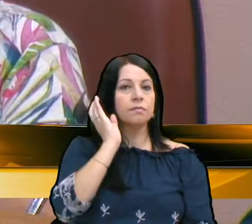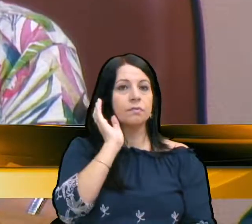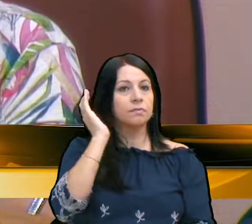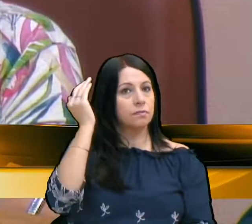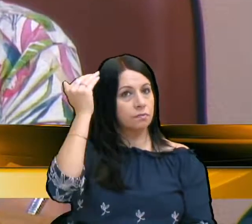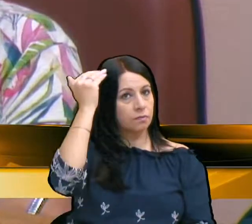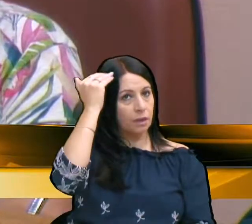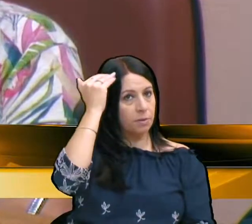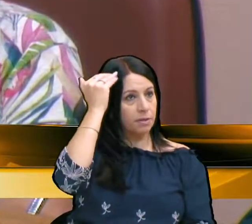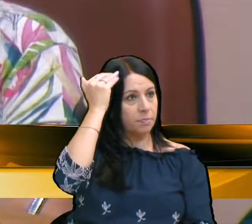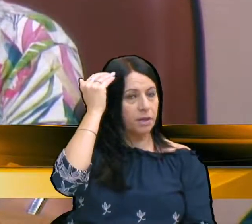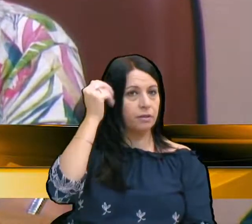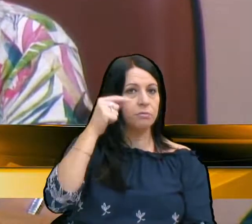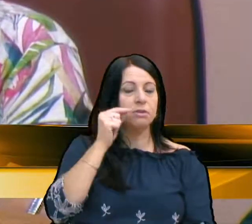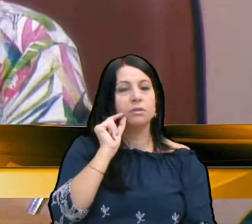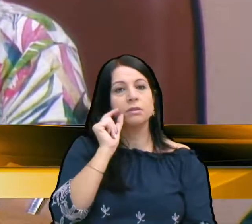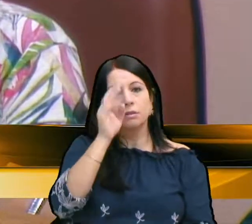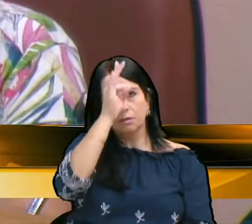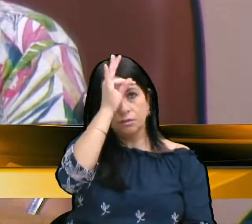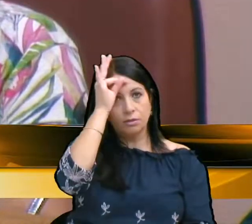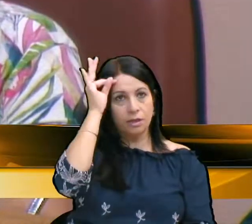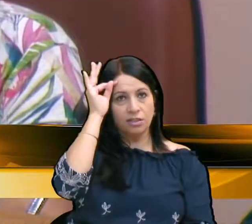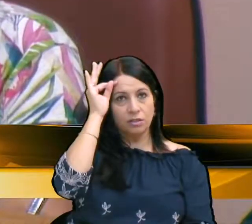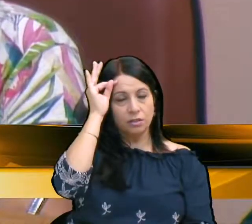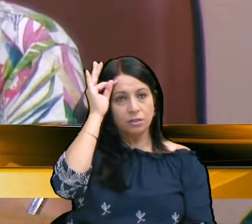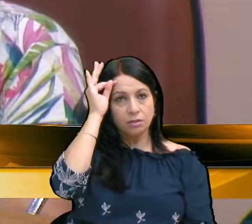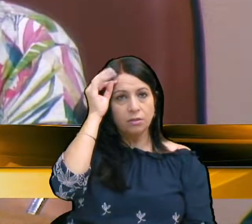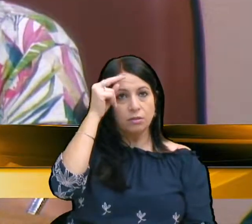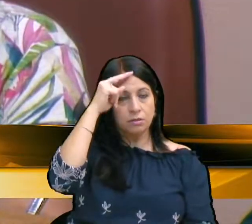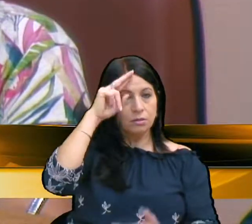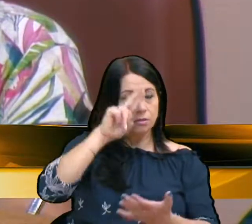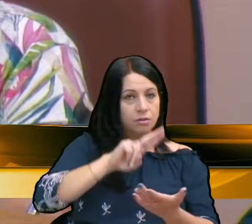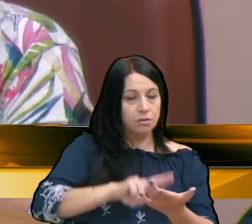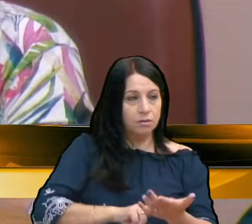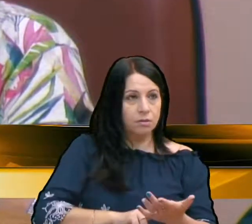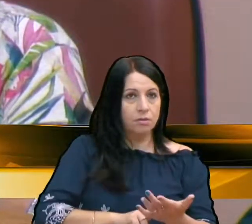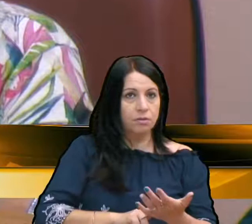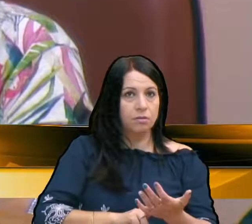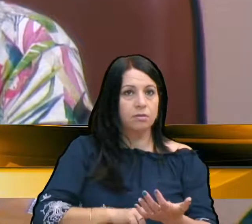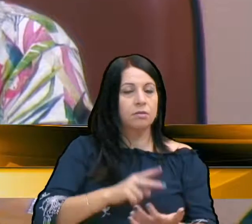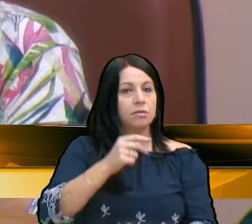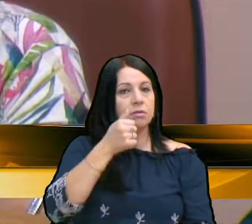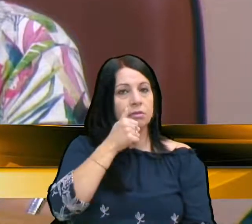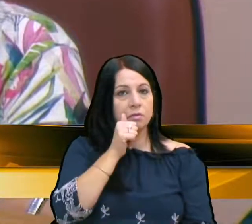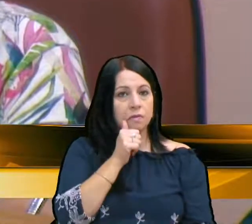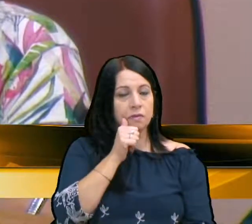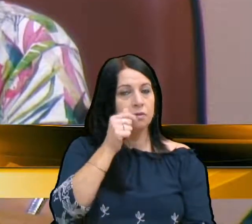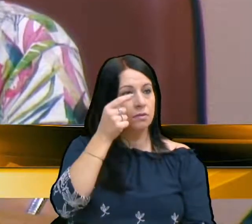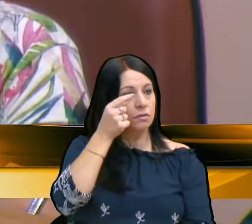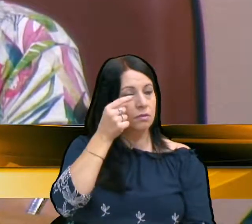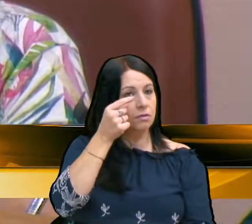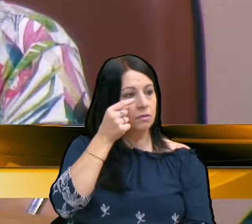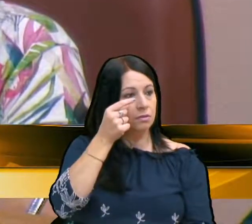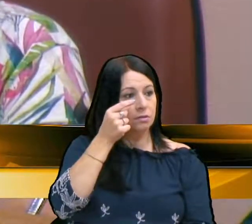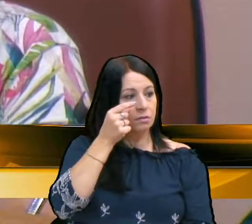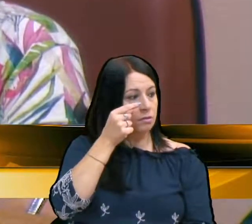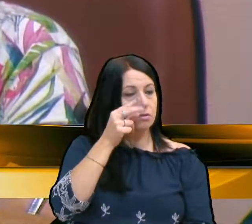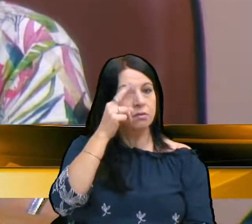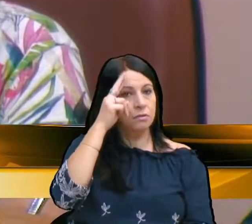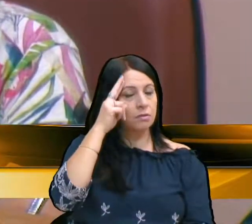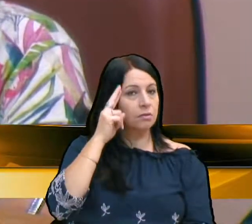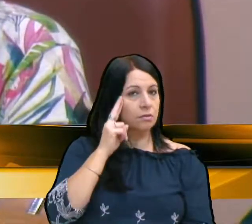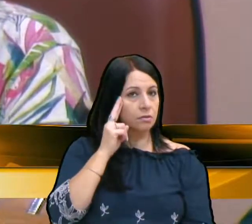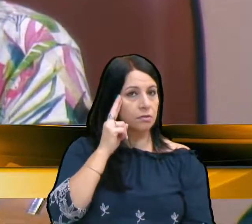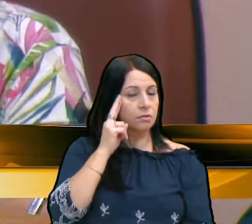Maier, Gustavo Toigo, Neri Andrade Pereira Júnior, Paula Iores, Paulo Périco, Rafael